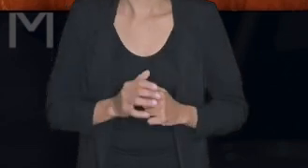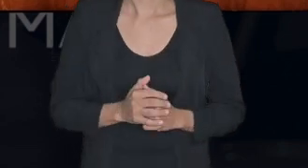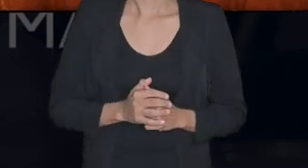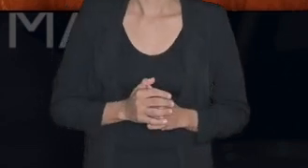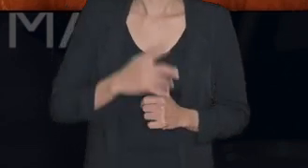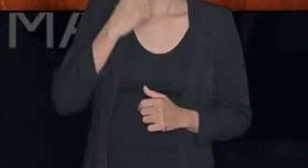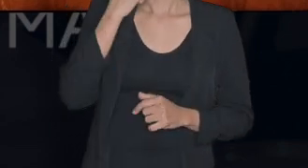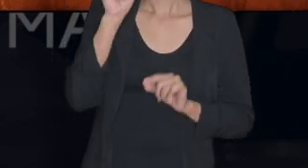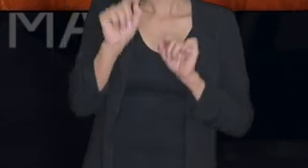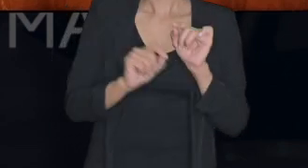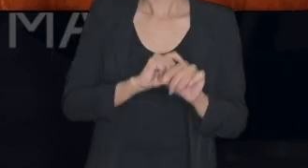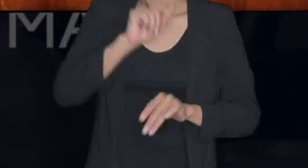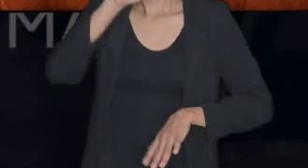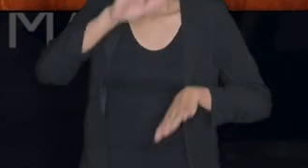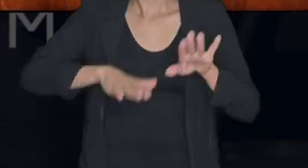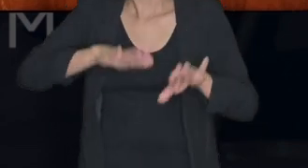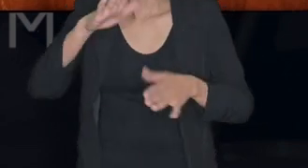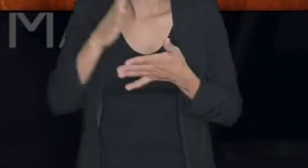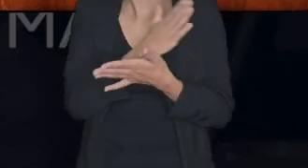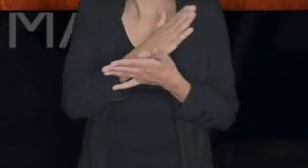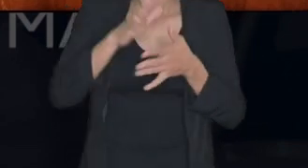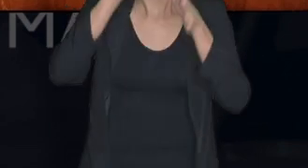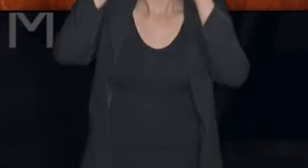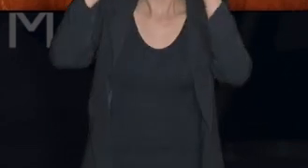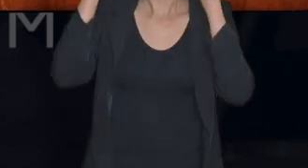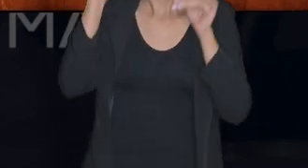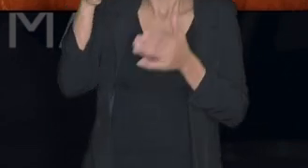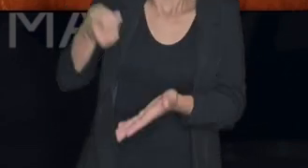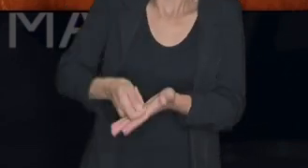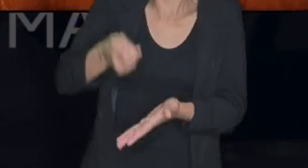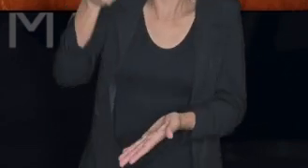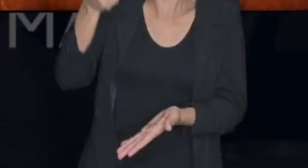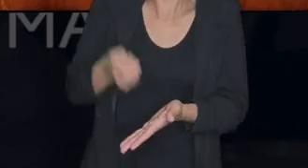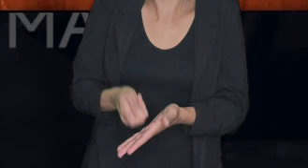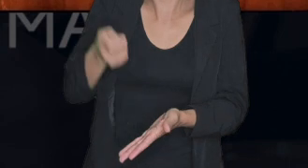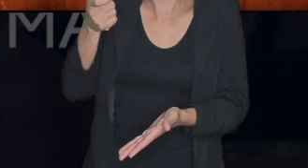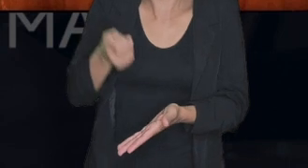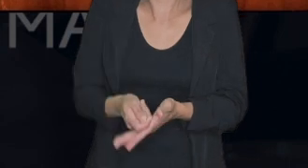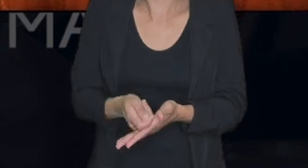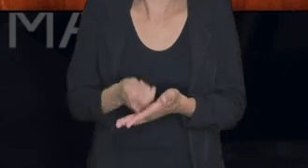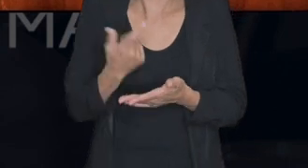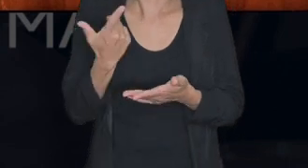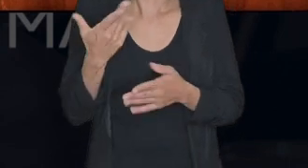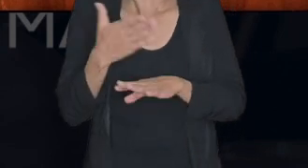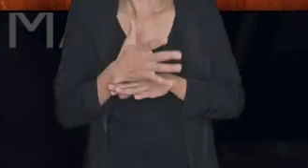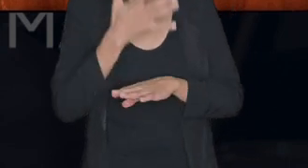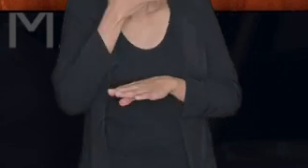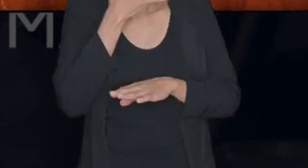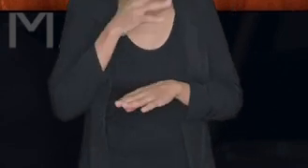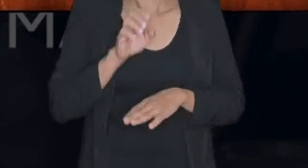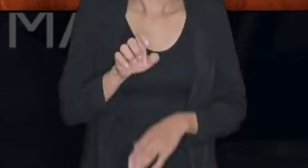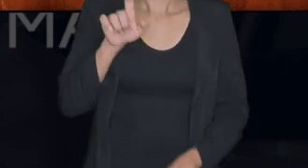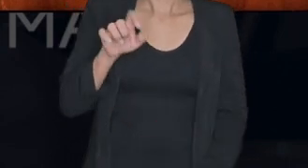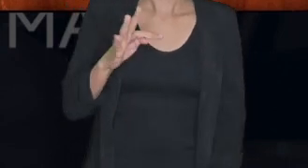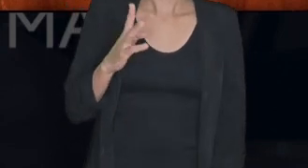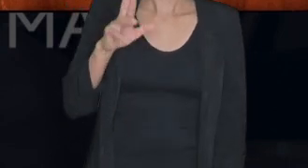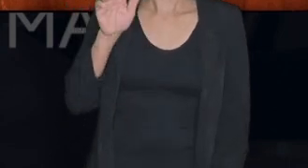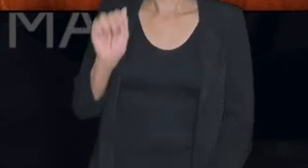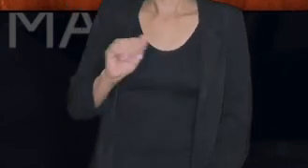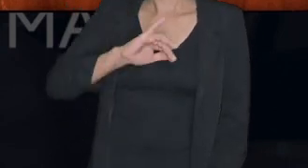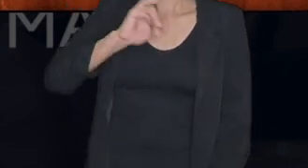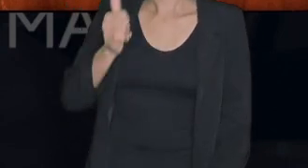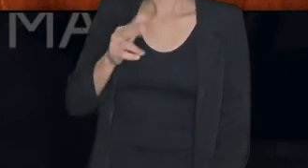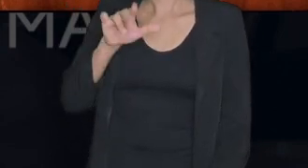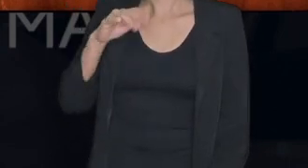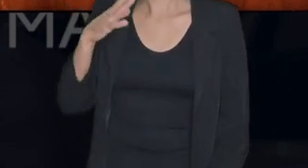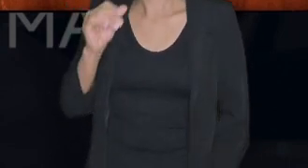dizer que, às vezes, alguns tribunais são tão rigorosos em prestigiar o extrajudicial, que há pouco tempo aqui no Rio de Janeiro, o Tribunal de